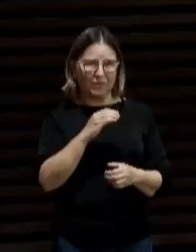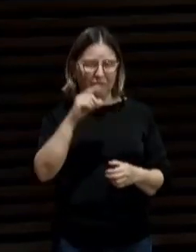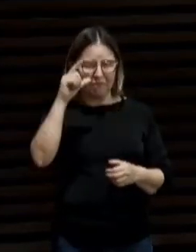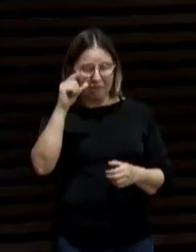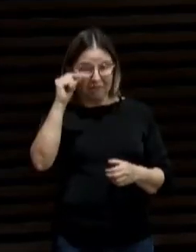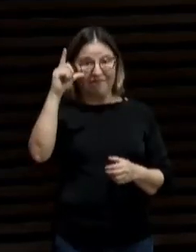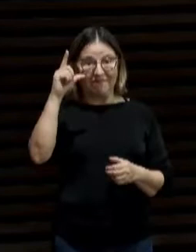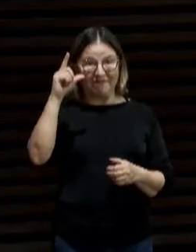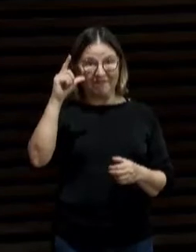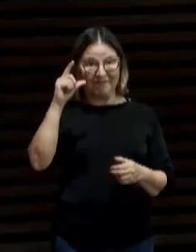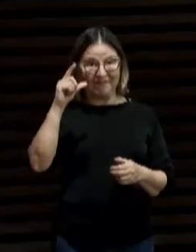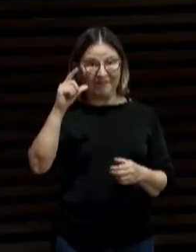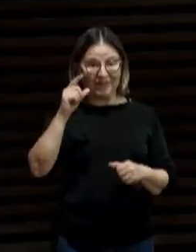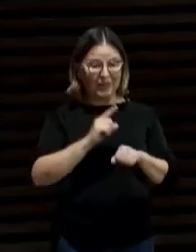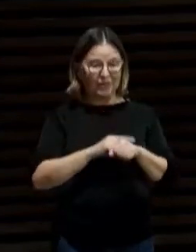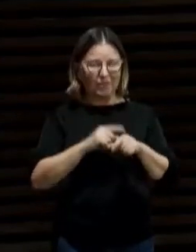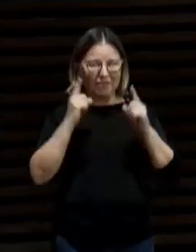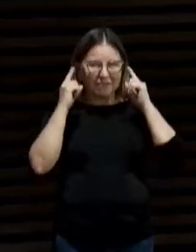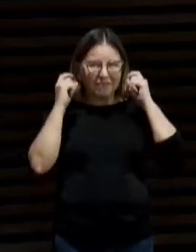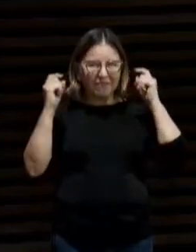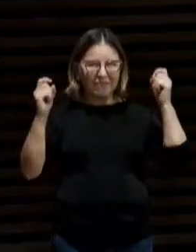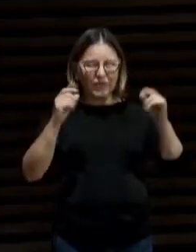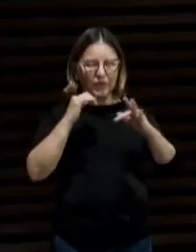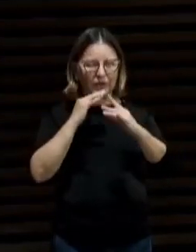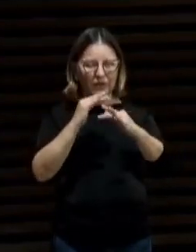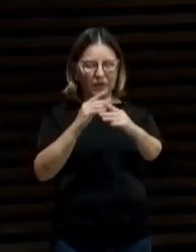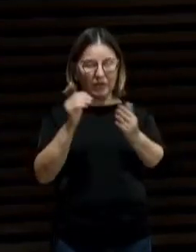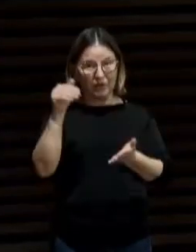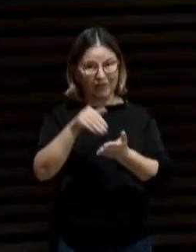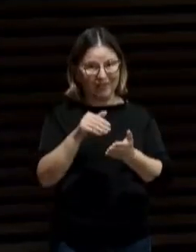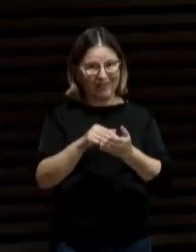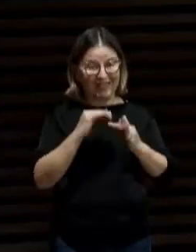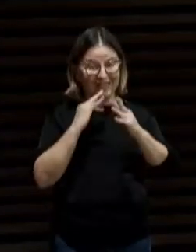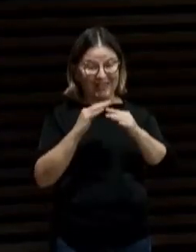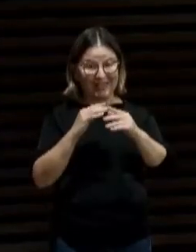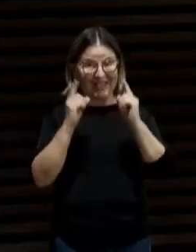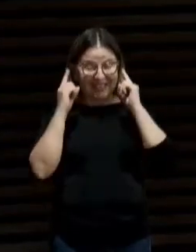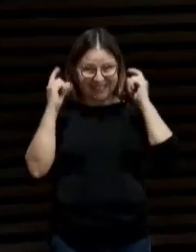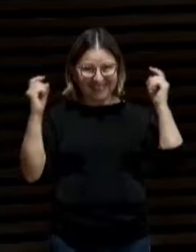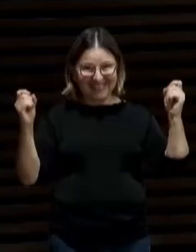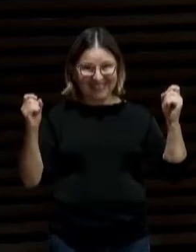olhos, ao ressoar da última trombeta. A trombeta soará, os